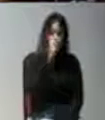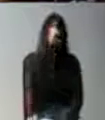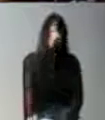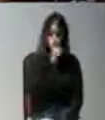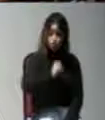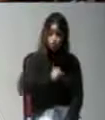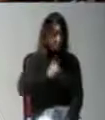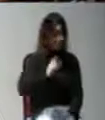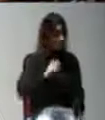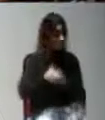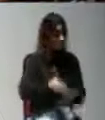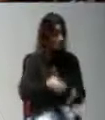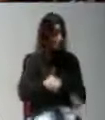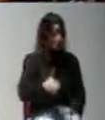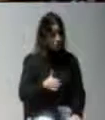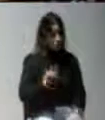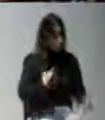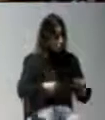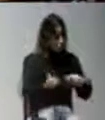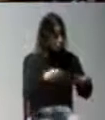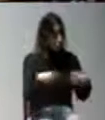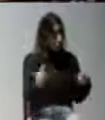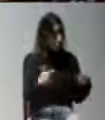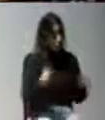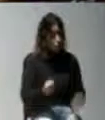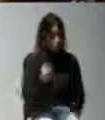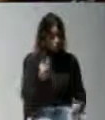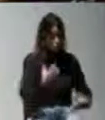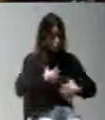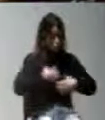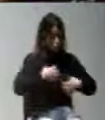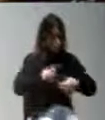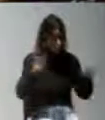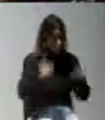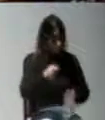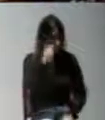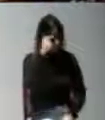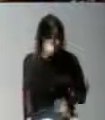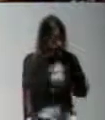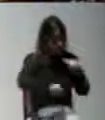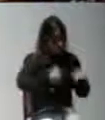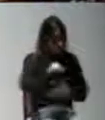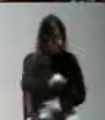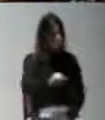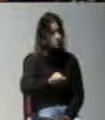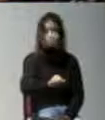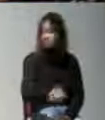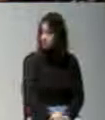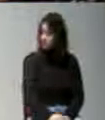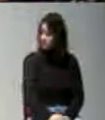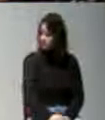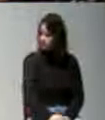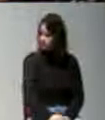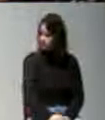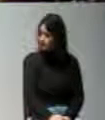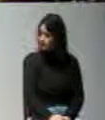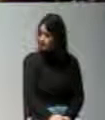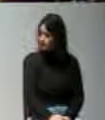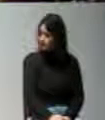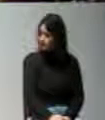sem fixidade. É a única forma possível de se pensar a mudança, a transformação